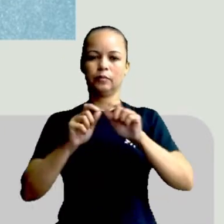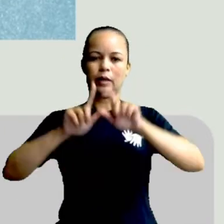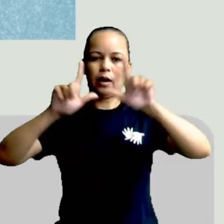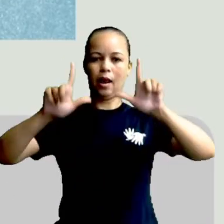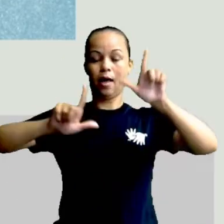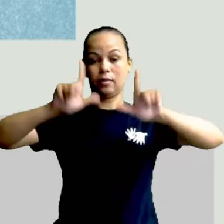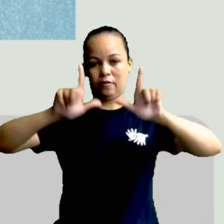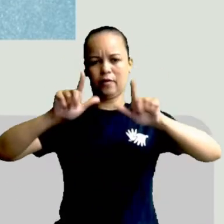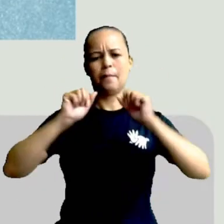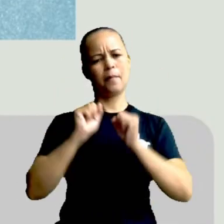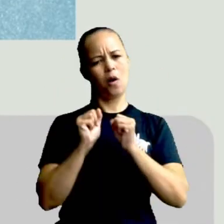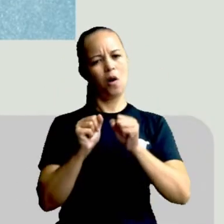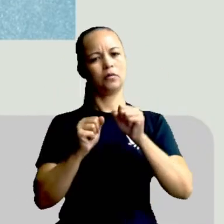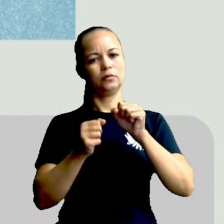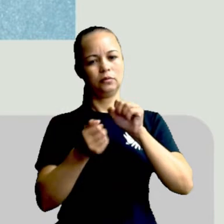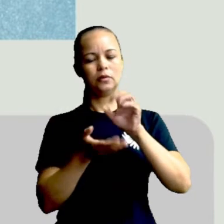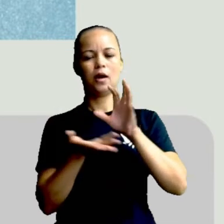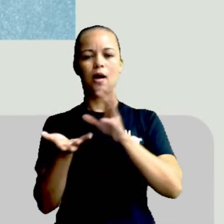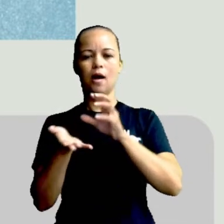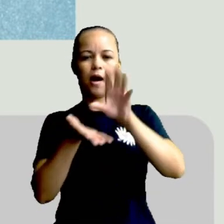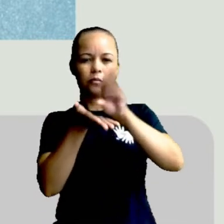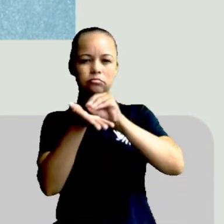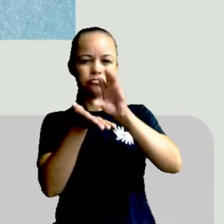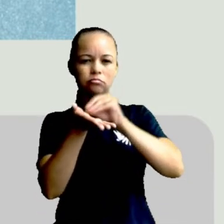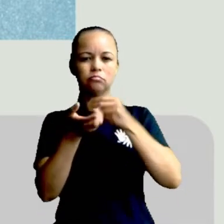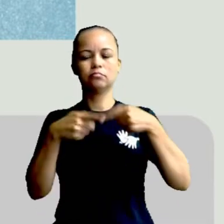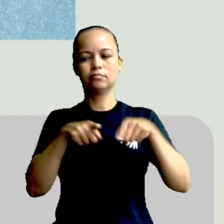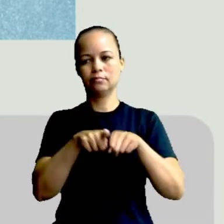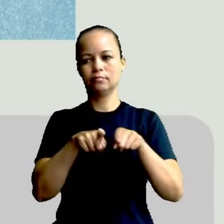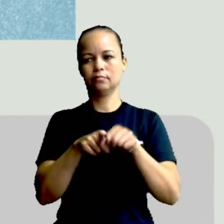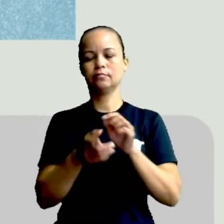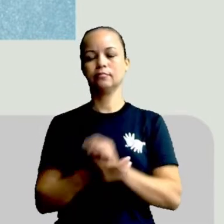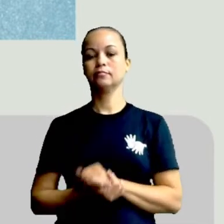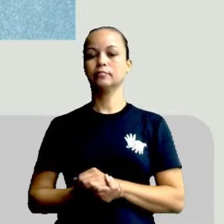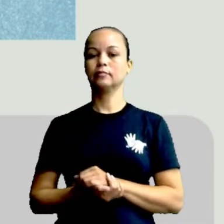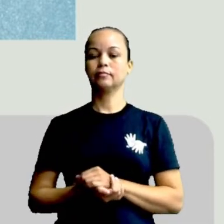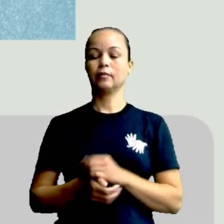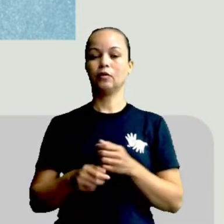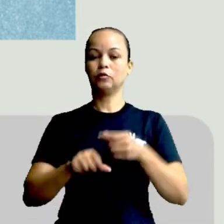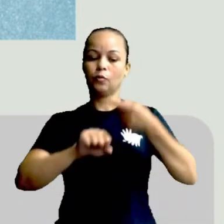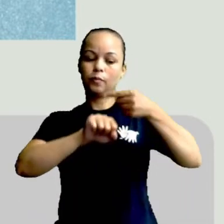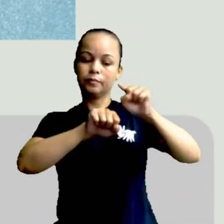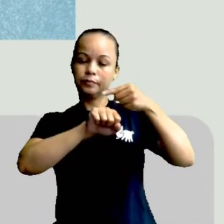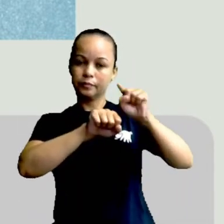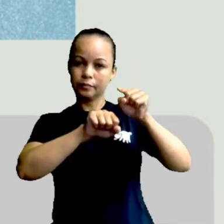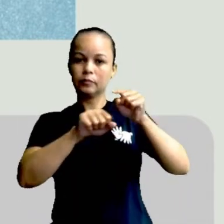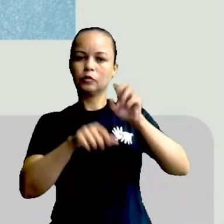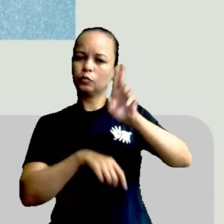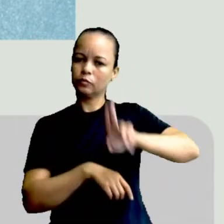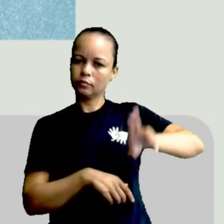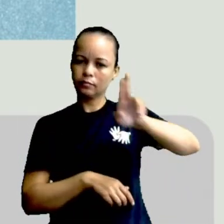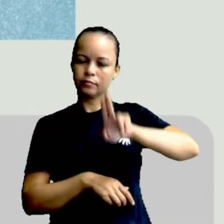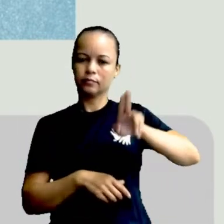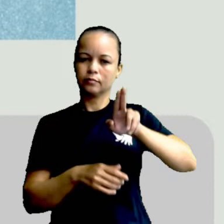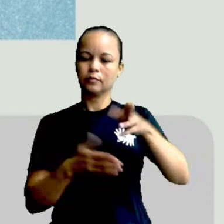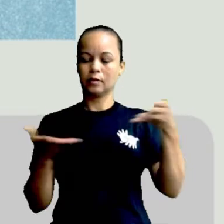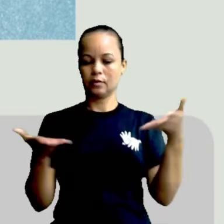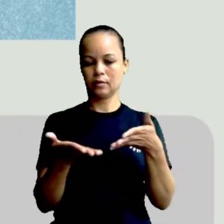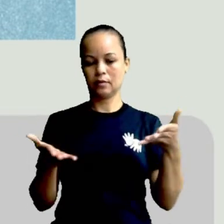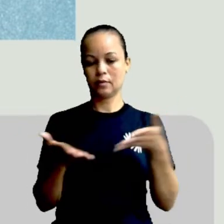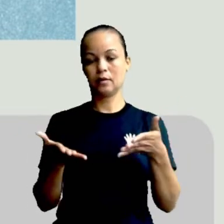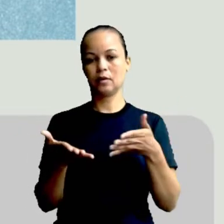pela TV tá quando não usar a crase anteriormente nós vimos é quando fazer o uso